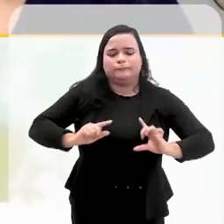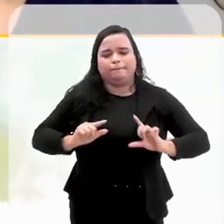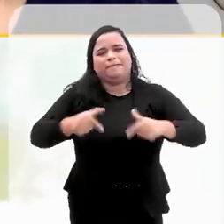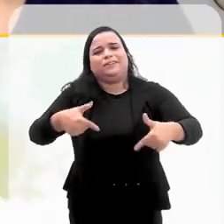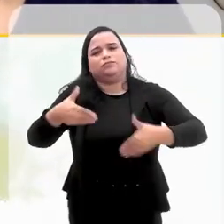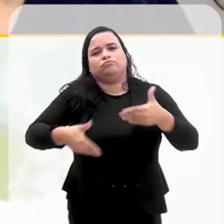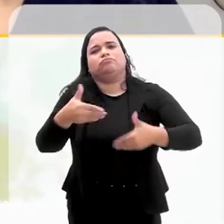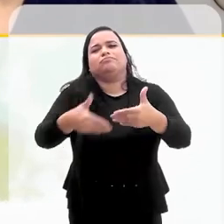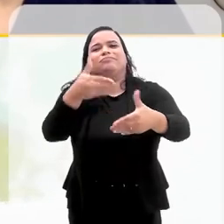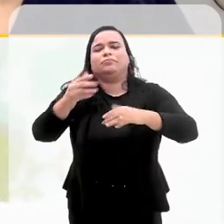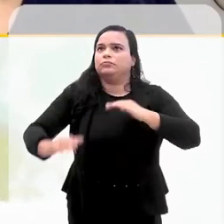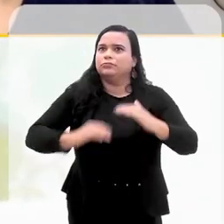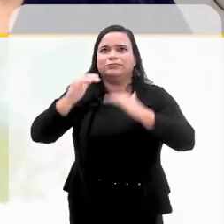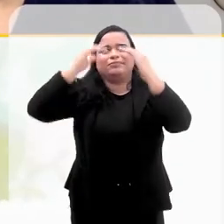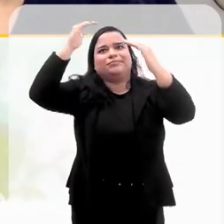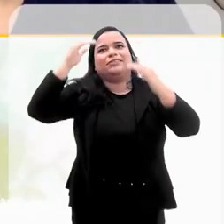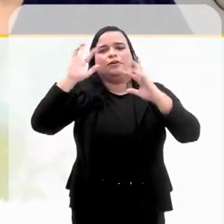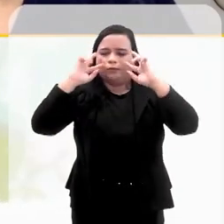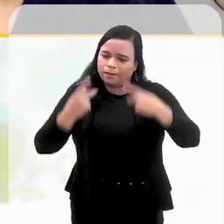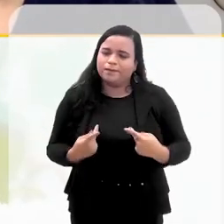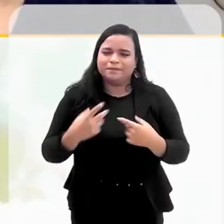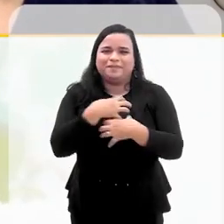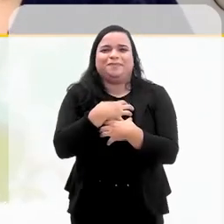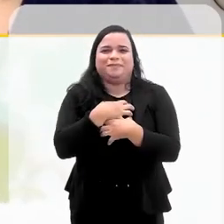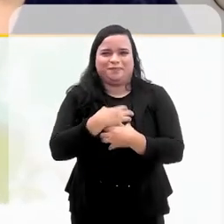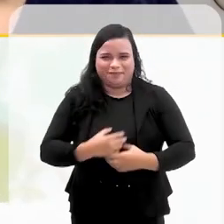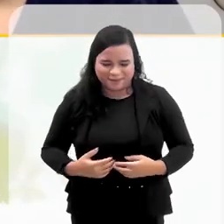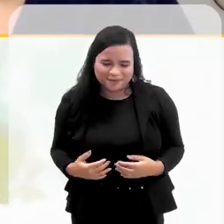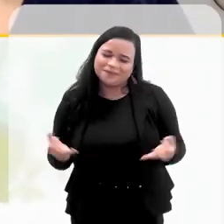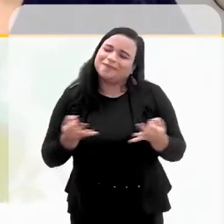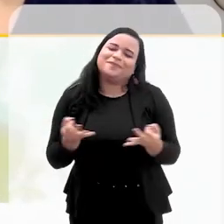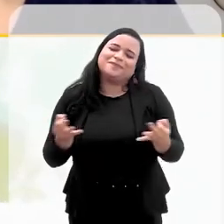pesquisar, para avançar, para crescer, para se humanizar.